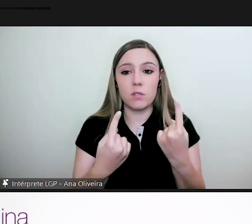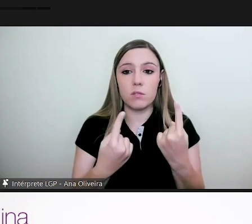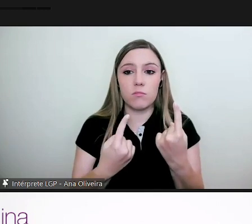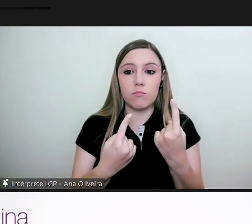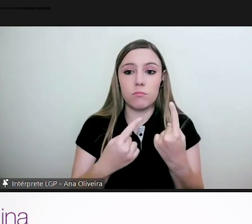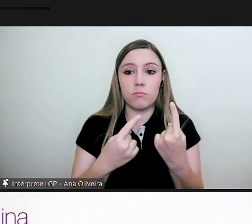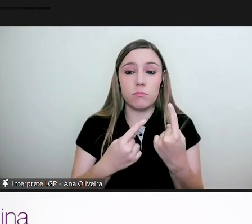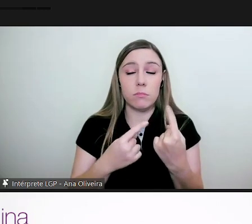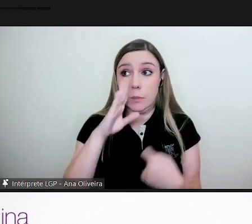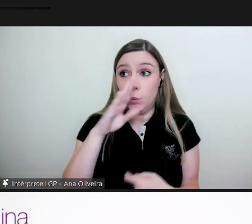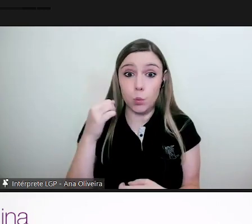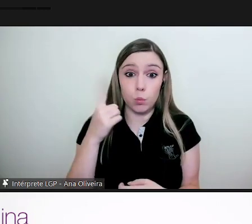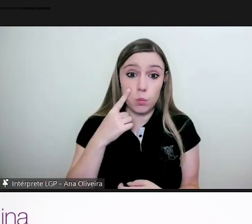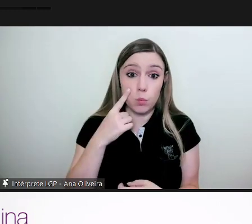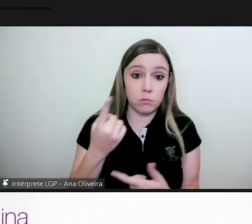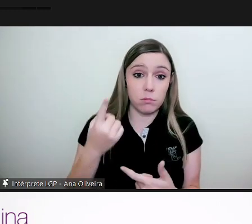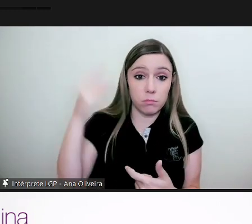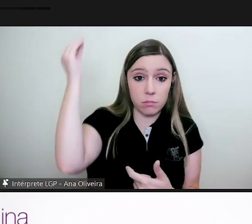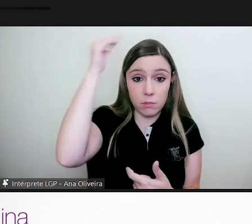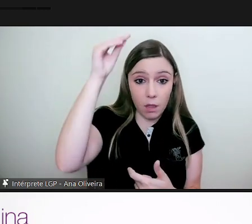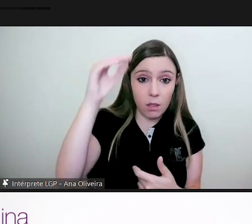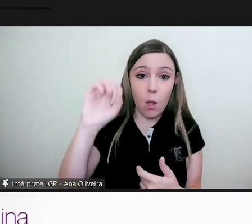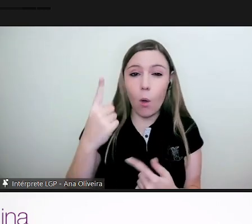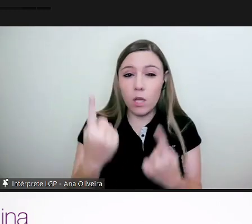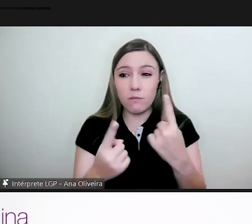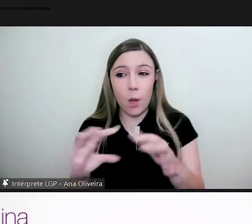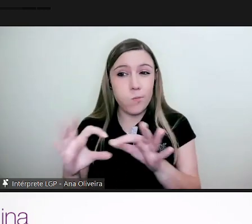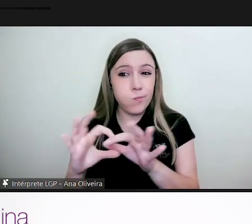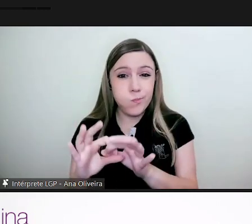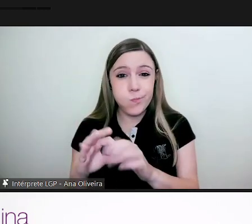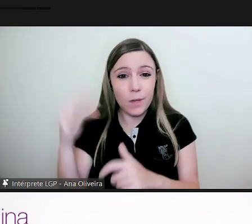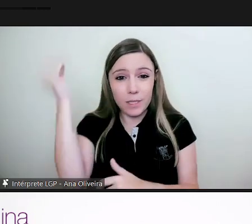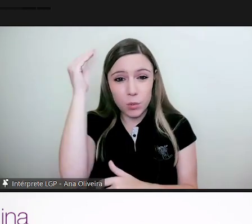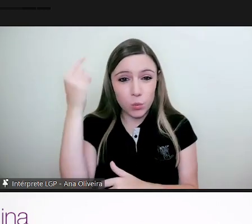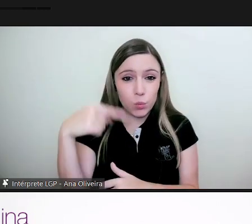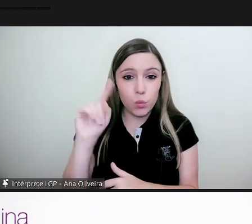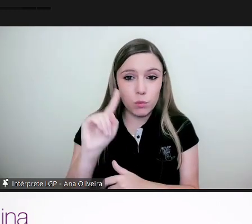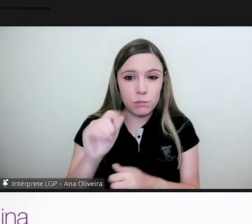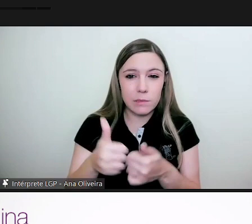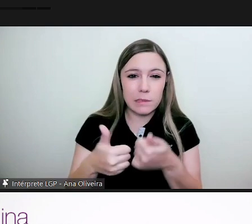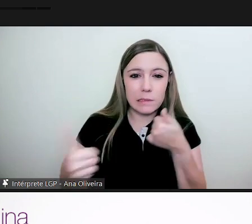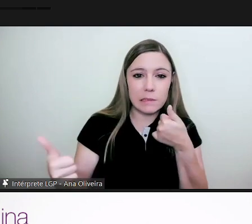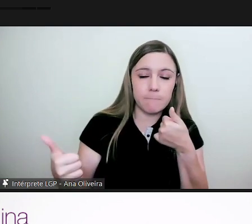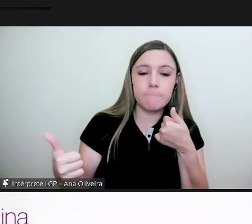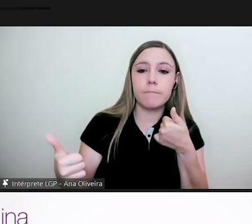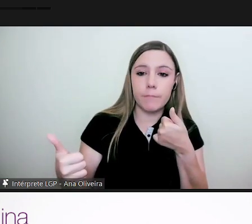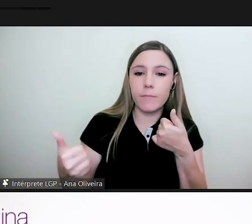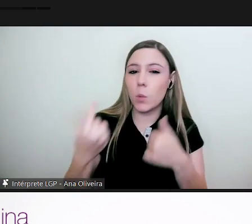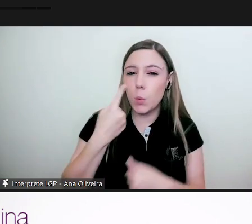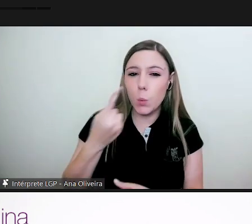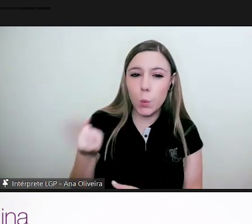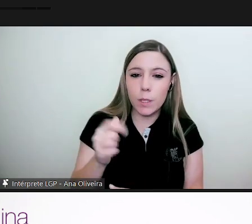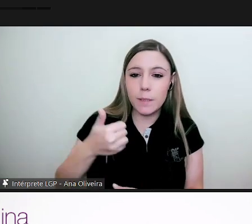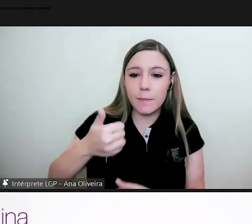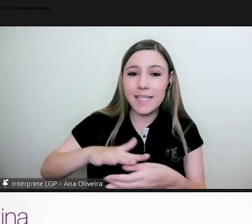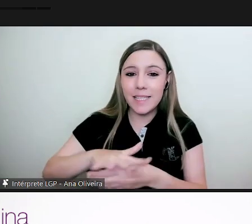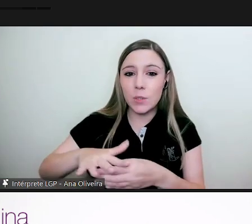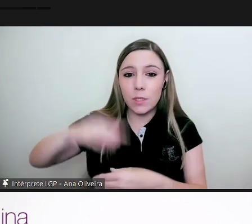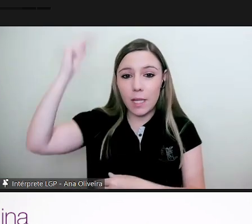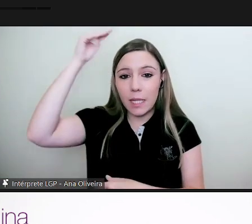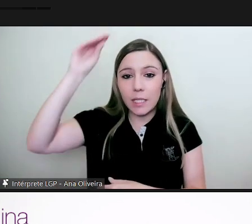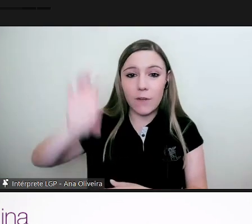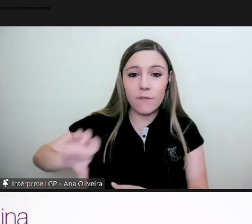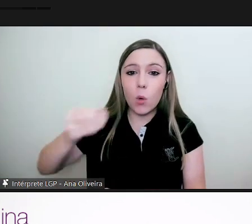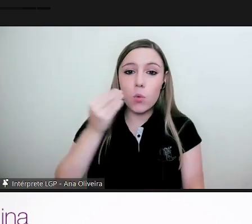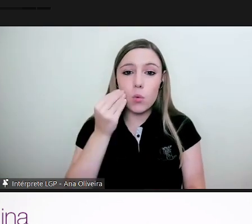rural, ou às vezes até nem tem tanta ligação ao mundo rural e, portanto, está um bocadinho afastada da realidade. E, portanto, transmite-se às vezes